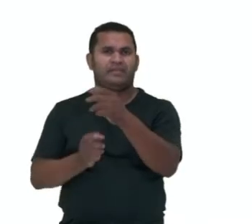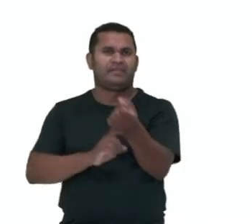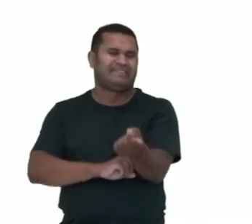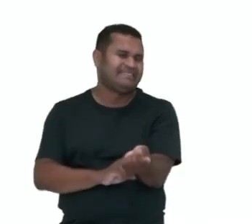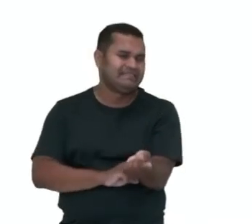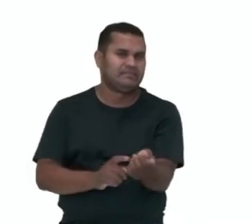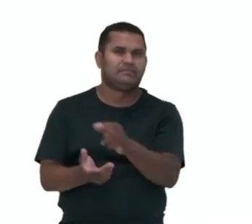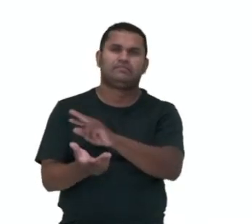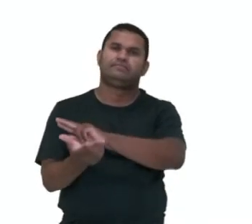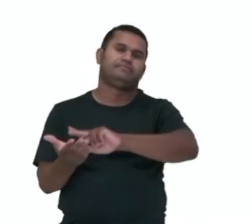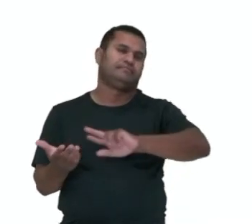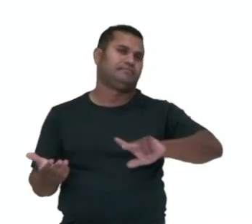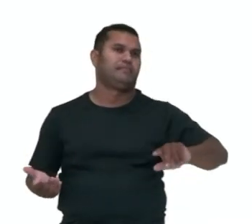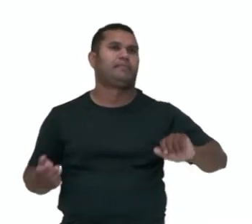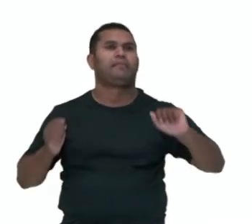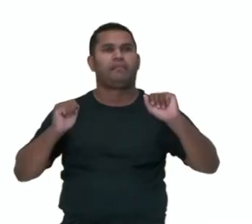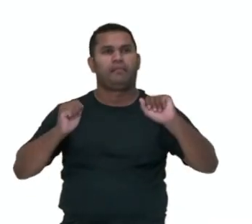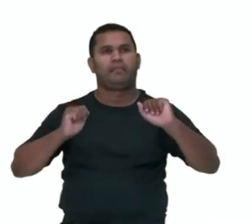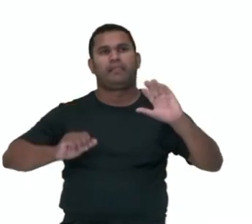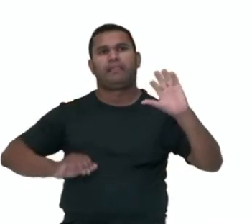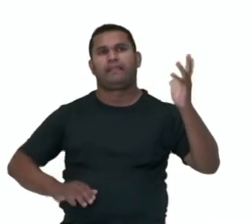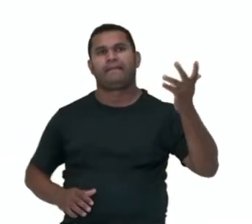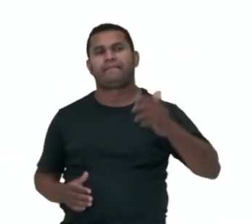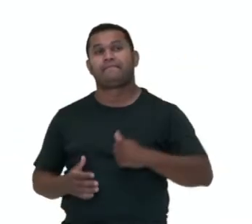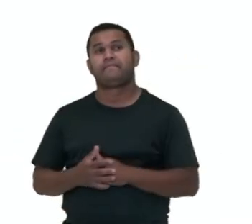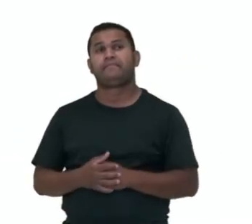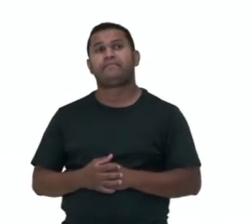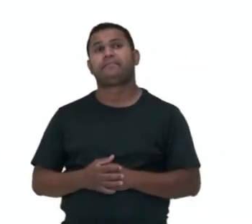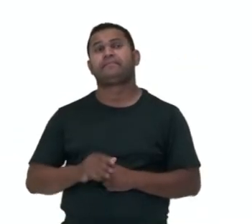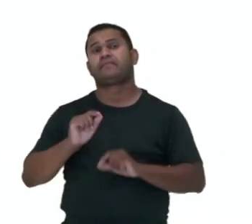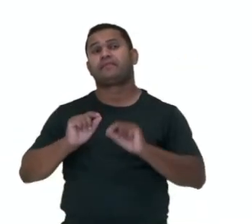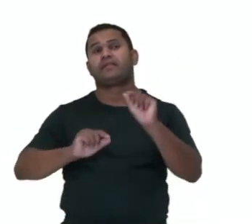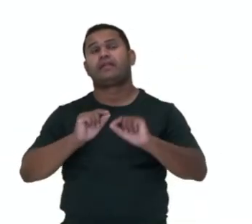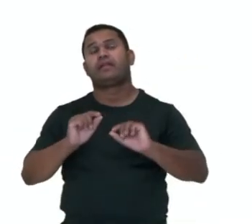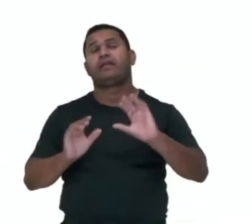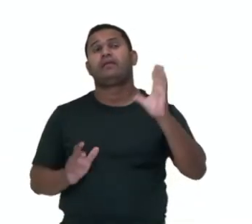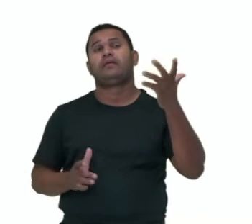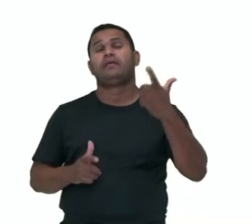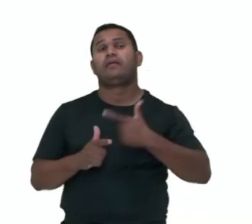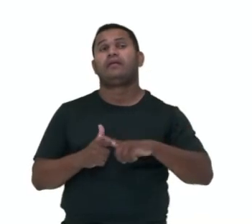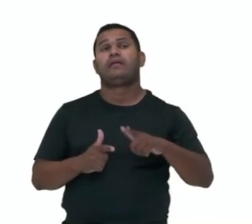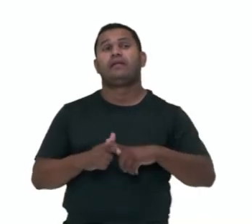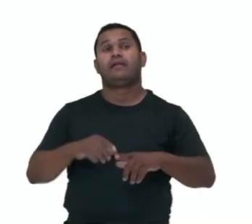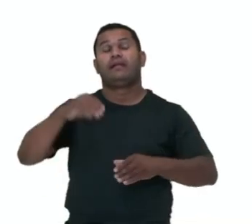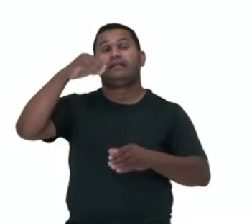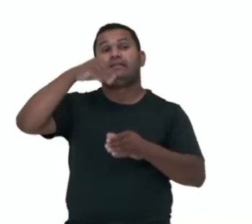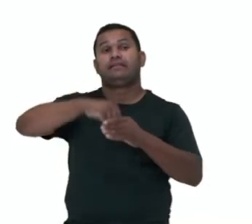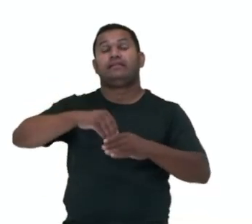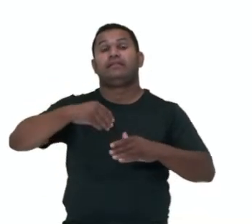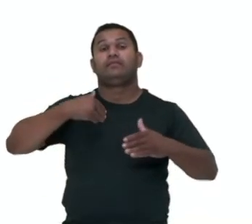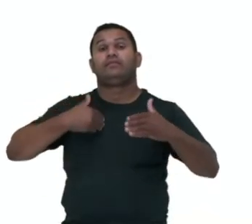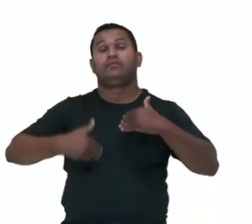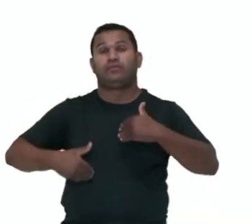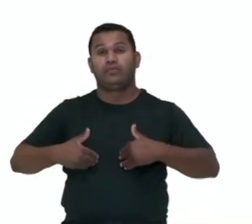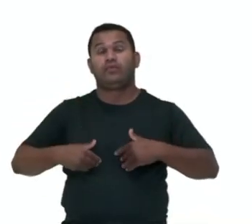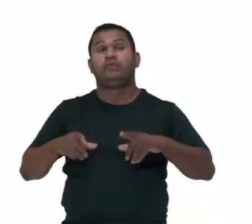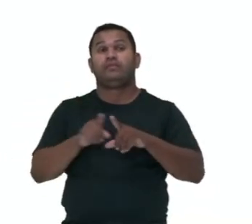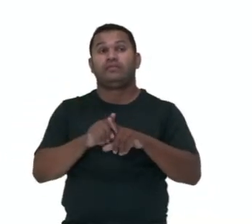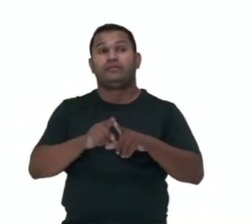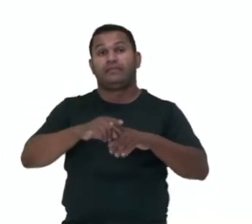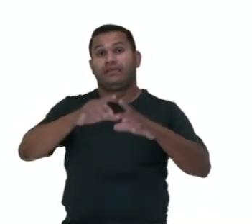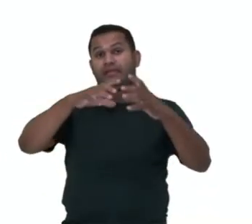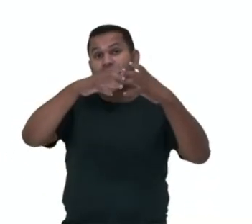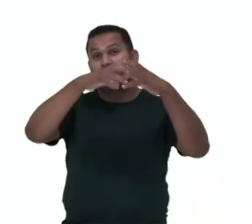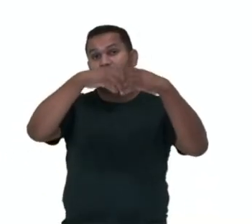cognitivas e neurológicas, tá? Que pode acontecer a nível cerebral, né? A nível ali de sistema nervoso. Alzheimer,